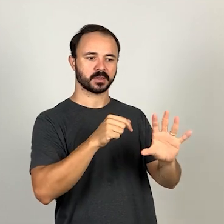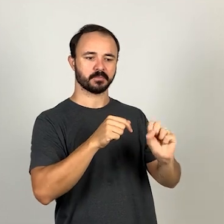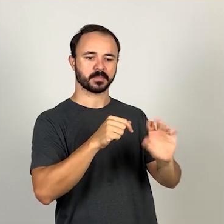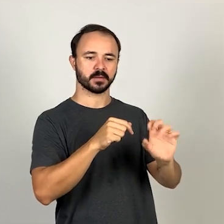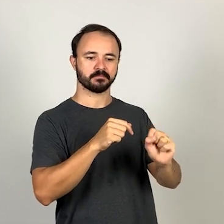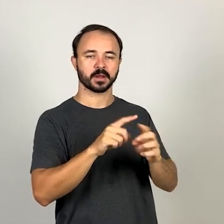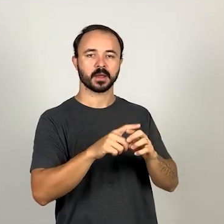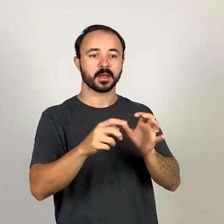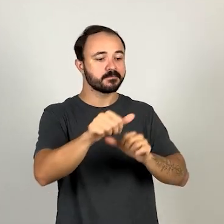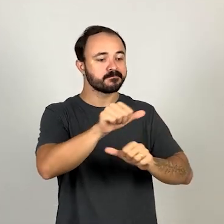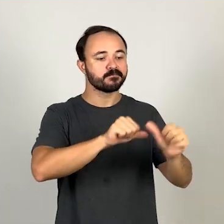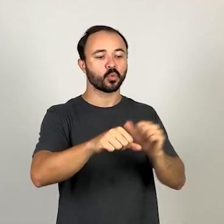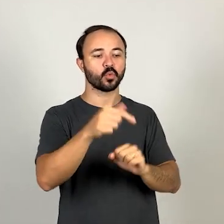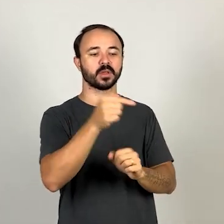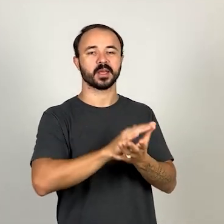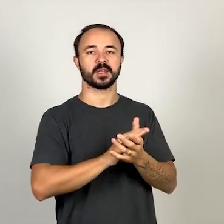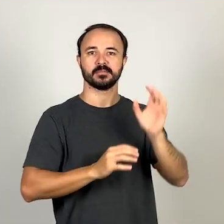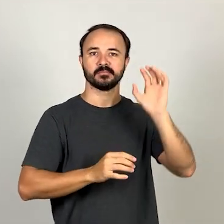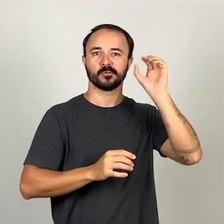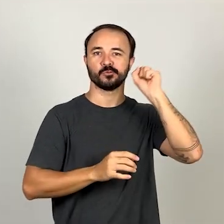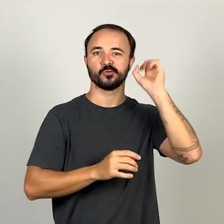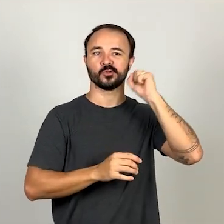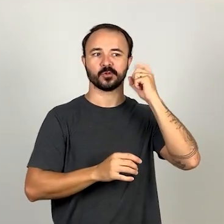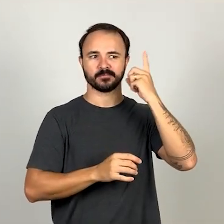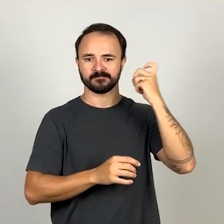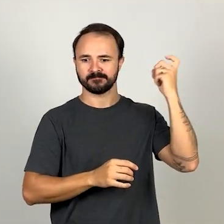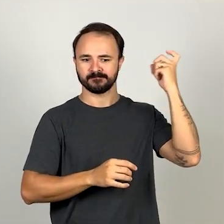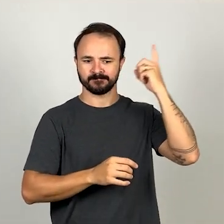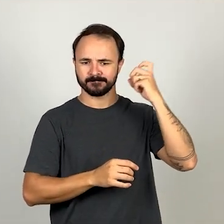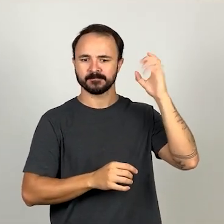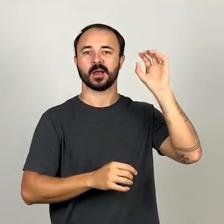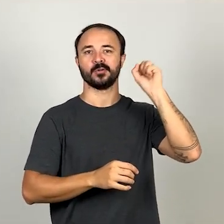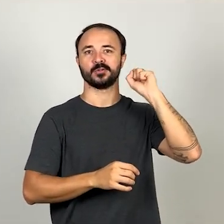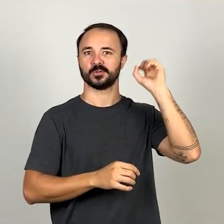vamos trocar a parte do LED,